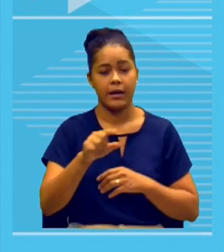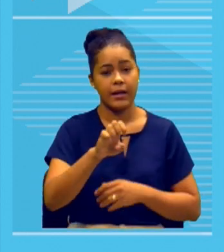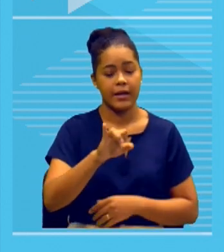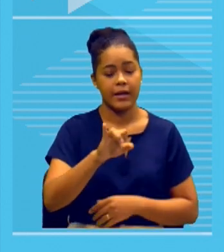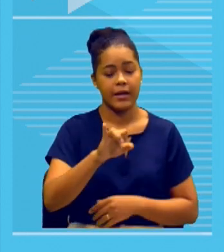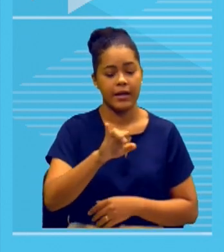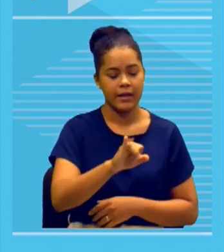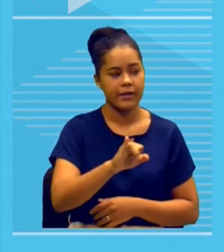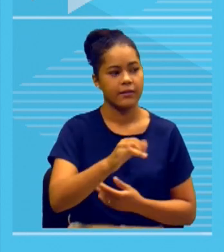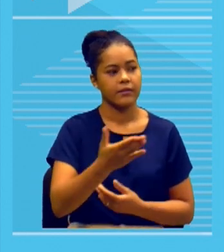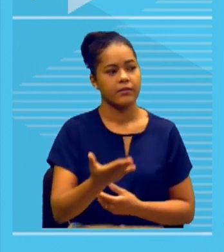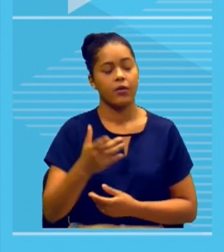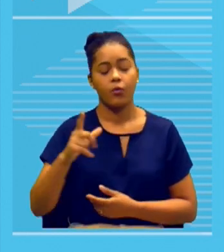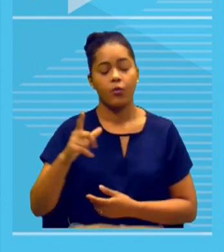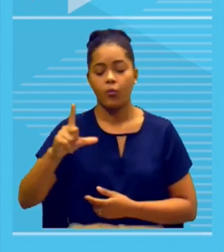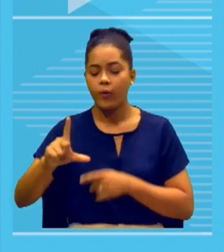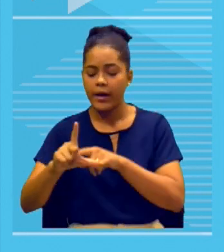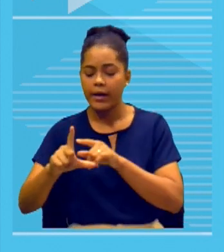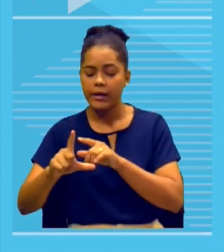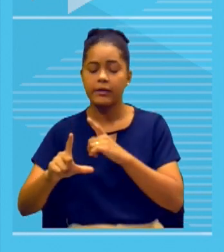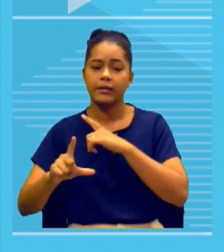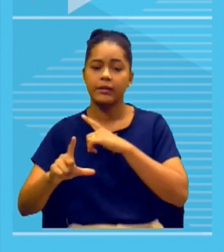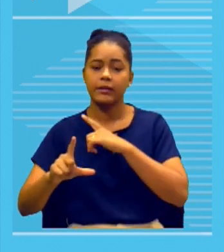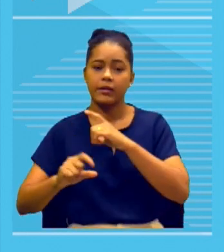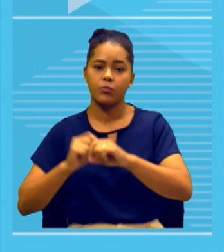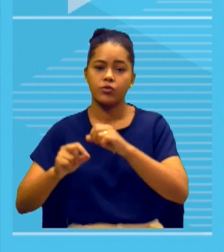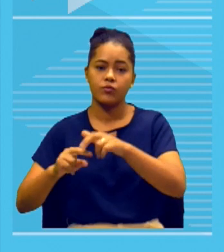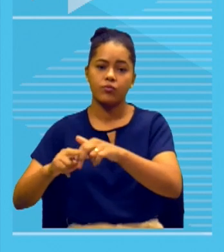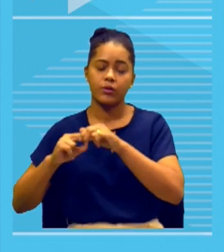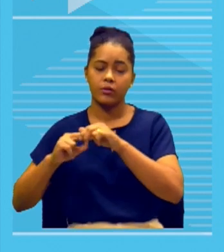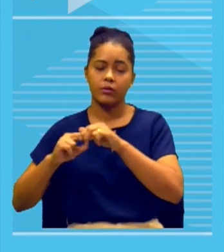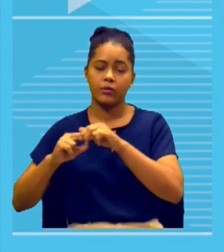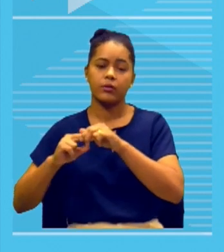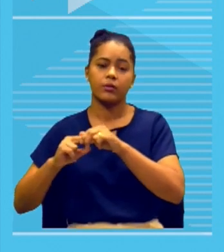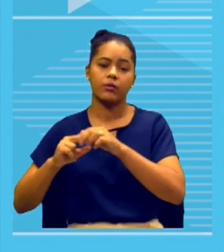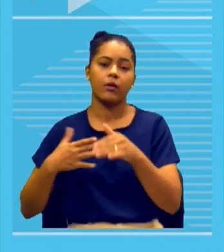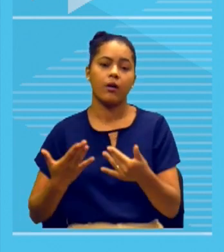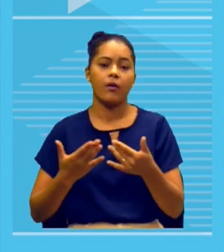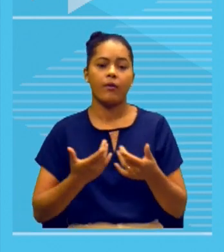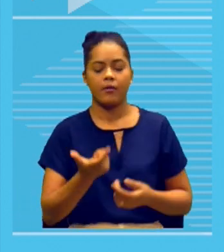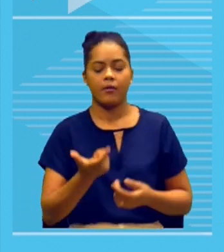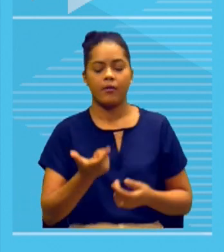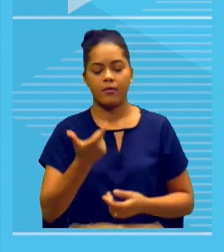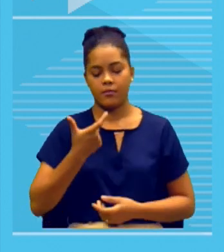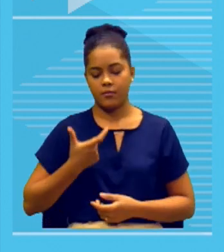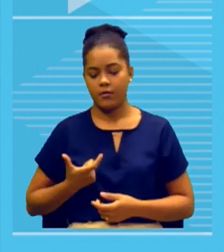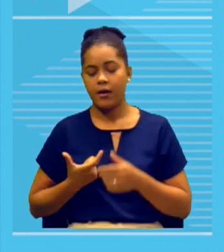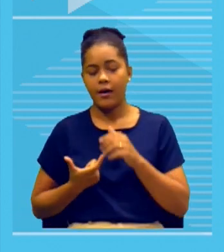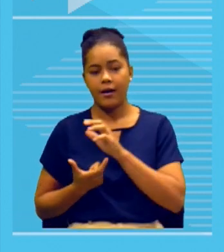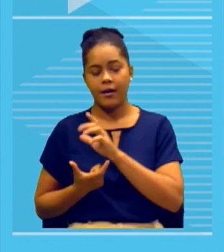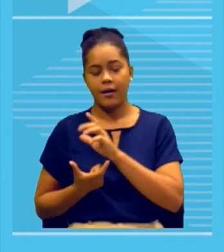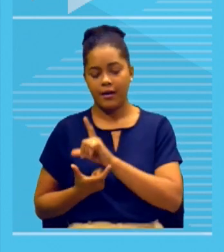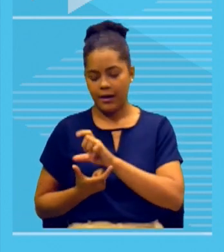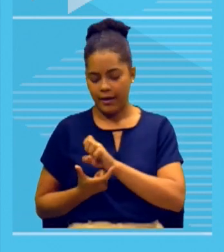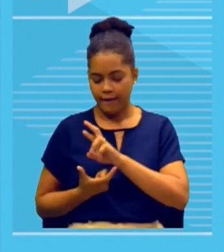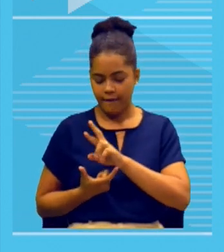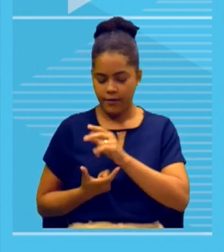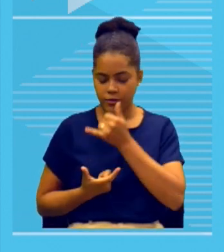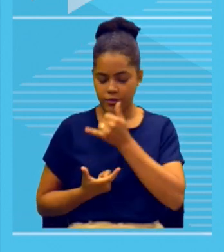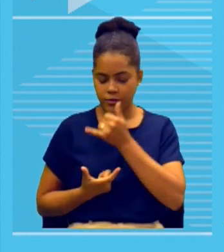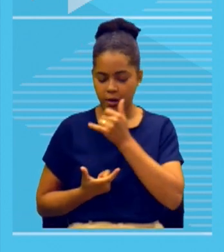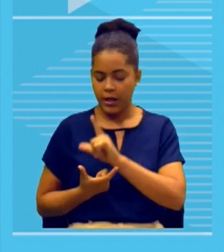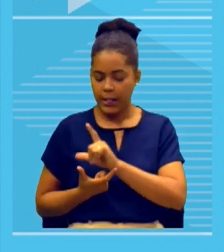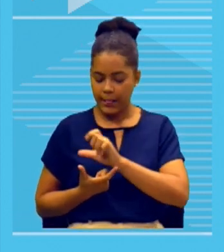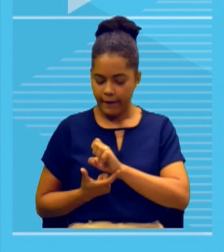que saiu seria levarei levar mais Ei aí quando você vai